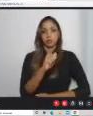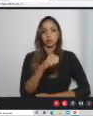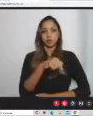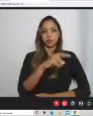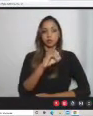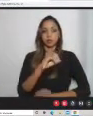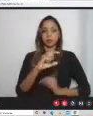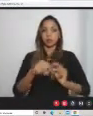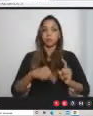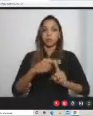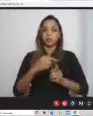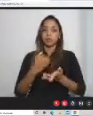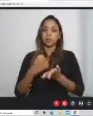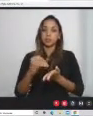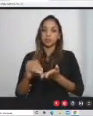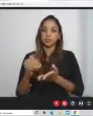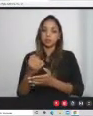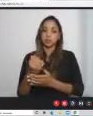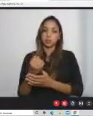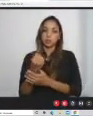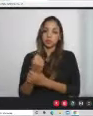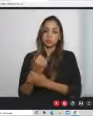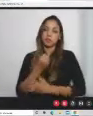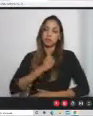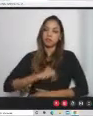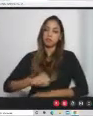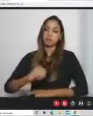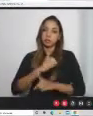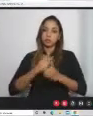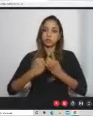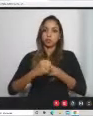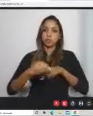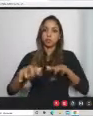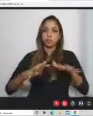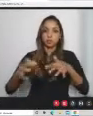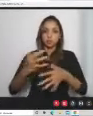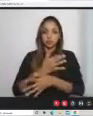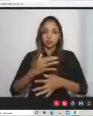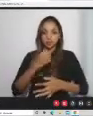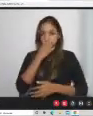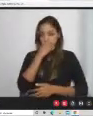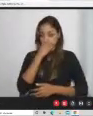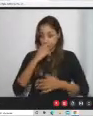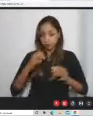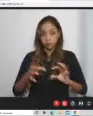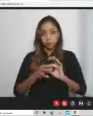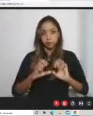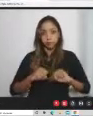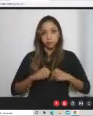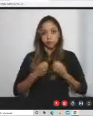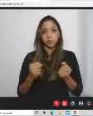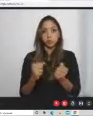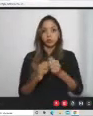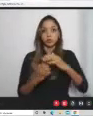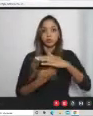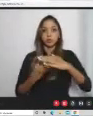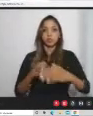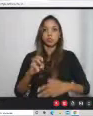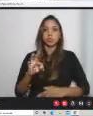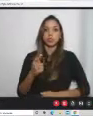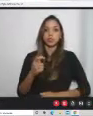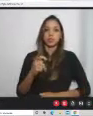à Secretaria Municipal de Segurança e Defesa Social e Mobilidade Urbana, que una o esforço junto à empresa Trampolim da Vitória, de modo a